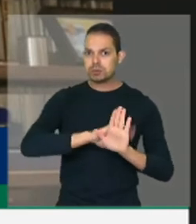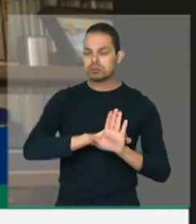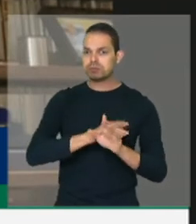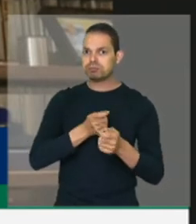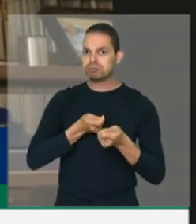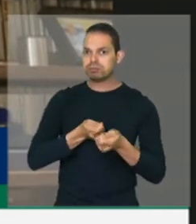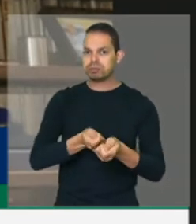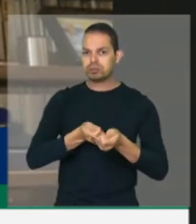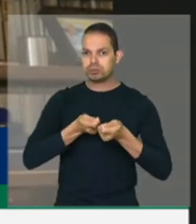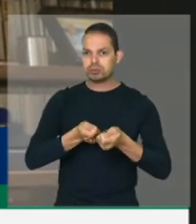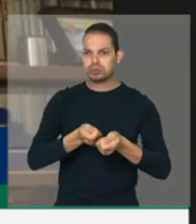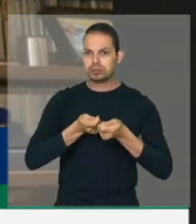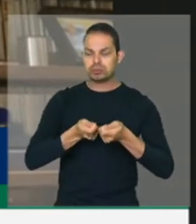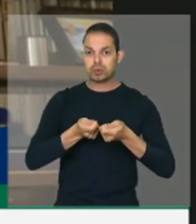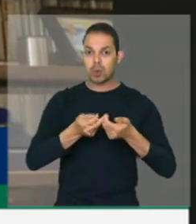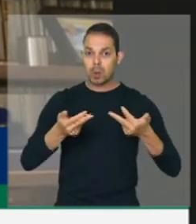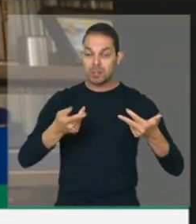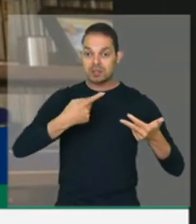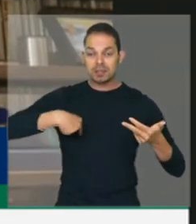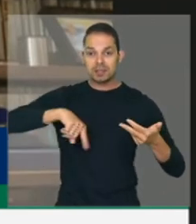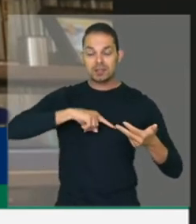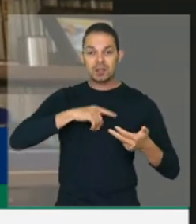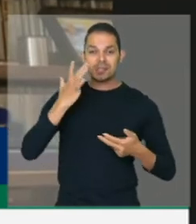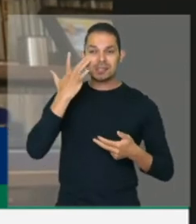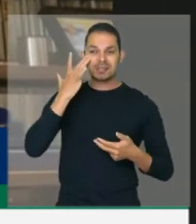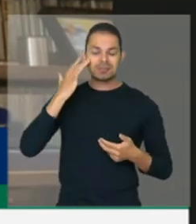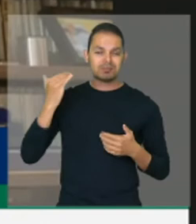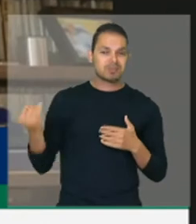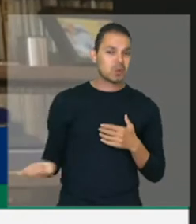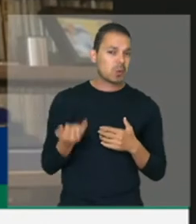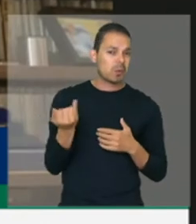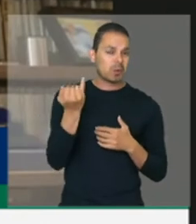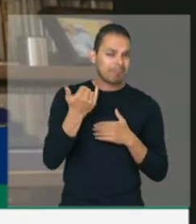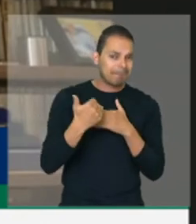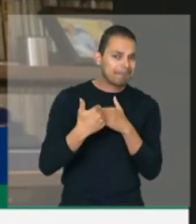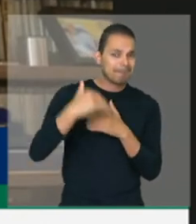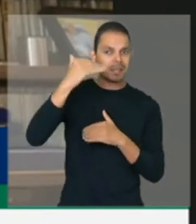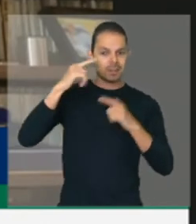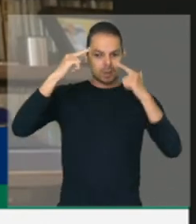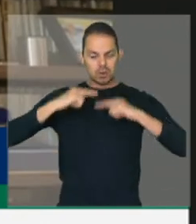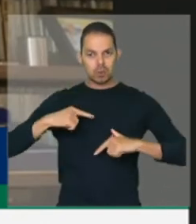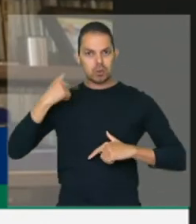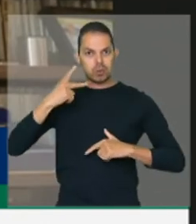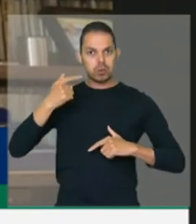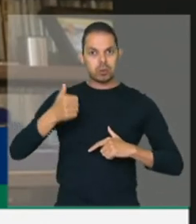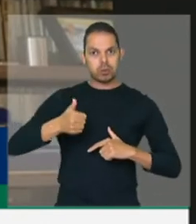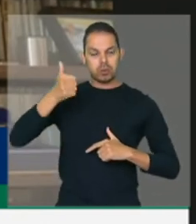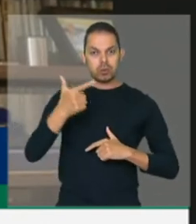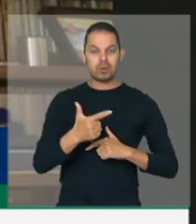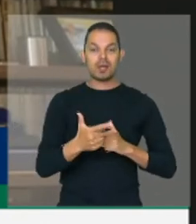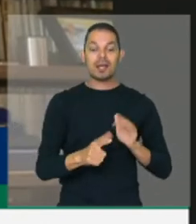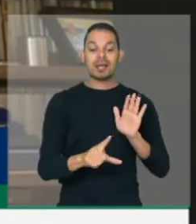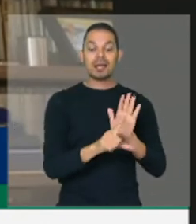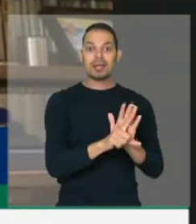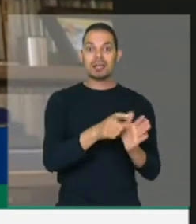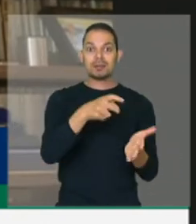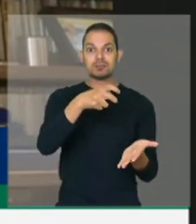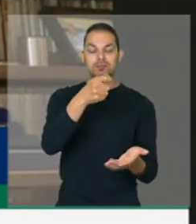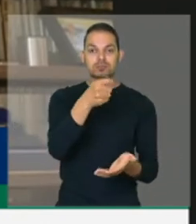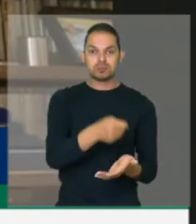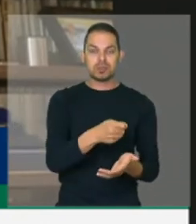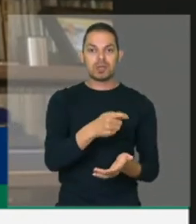Atentou com aquilo que para nós é maior do que a imunidade parlamentar, que é a causa pétrea maior desse país, que é a